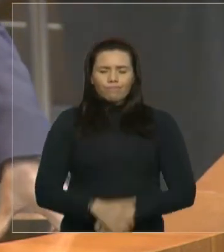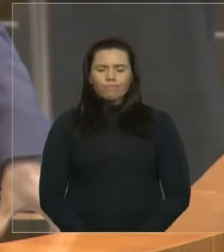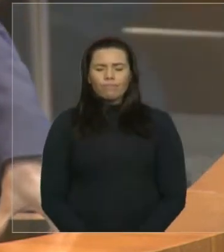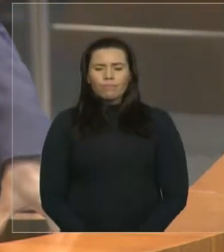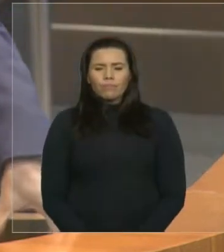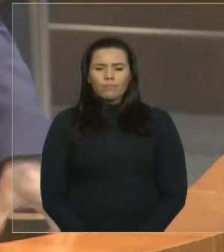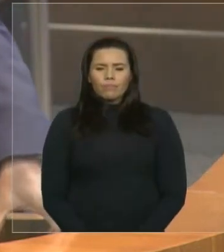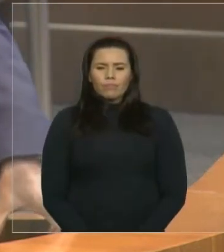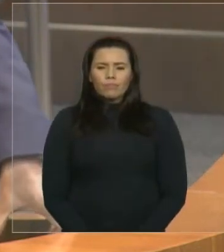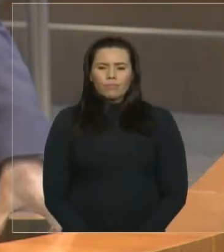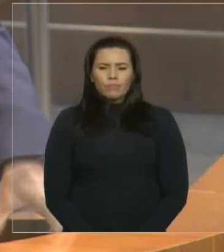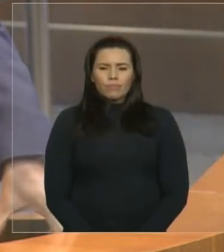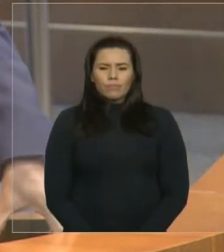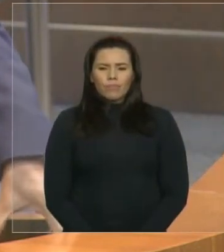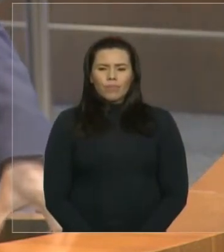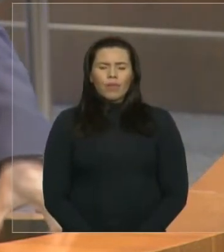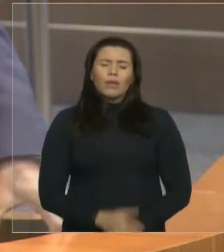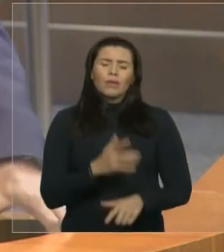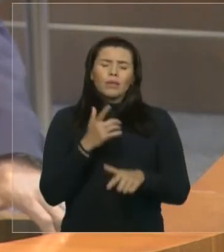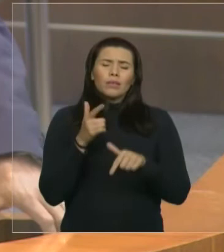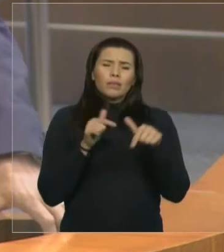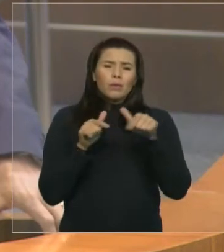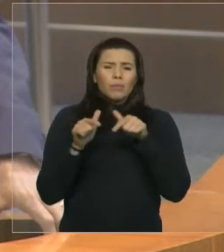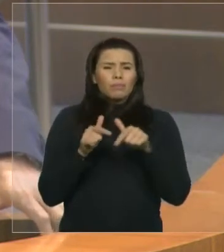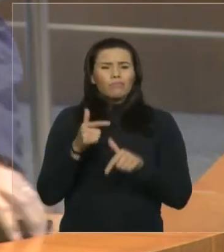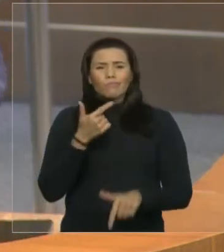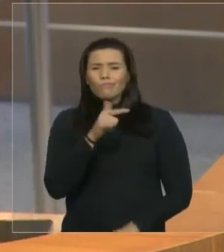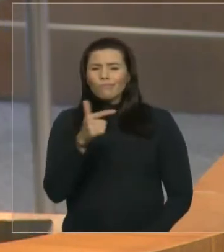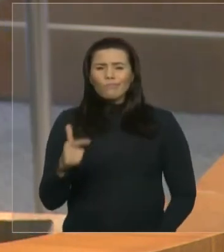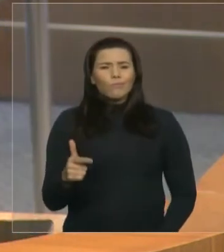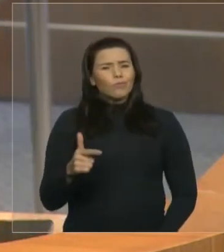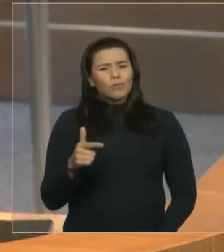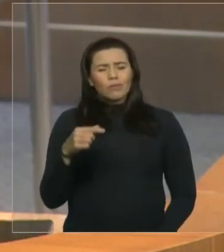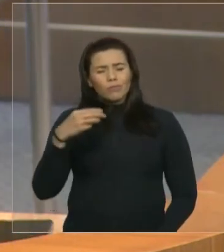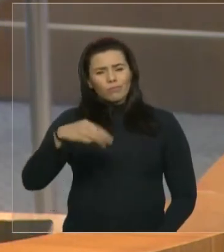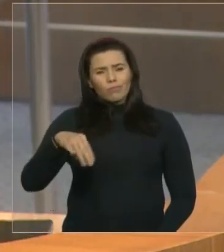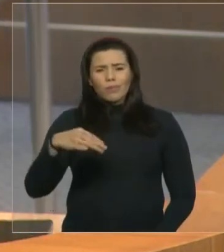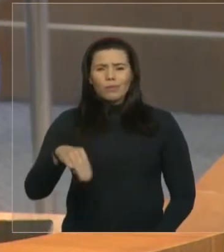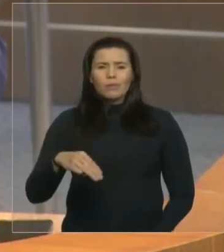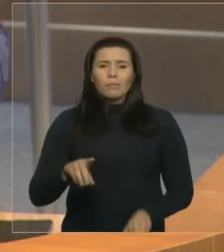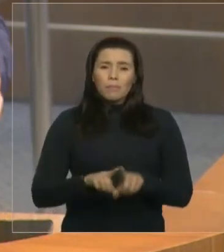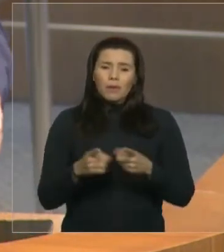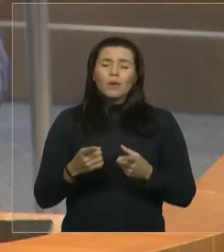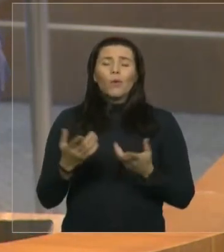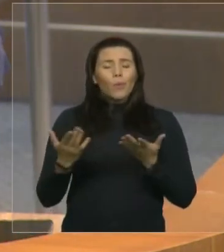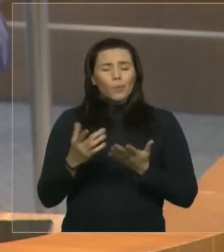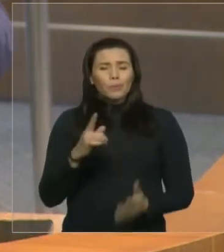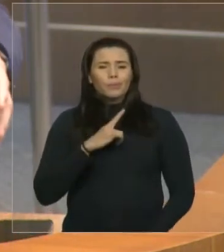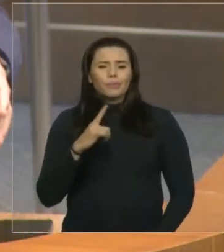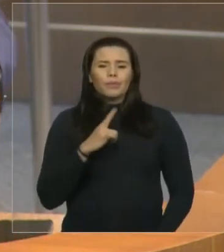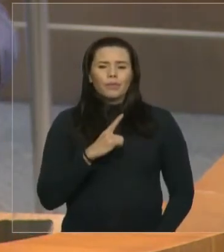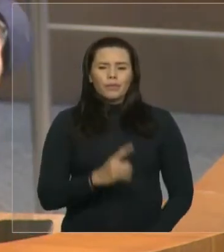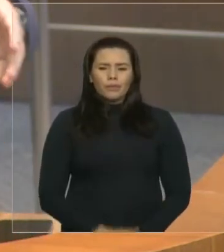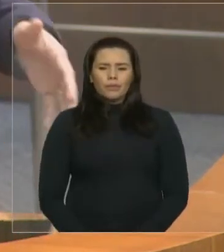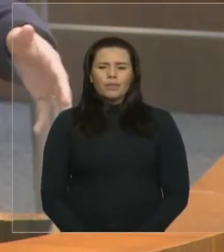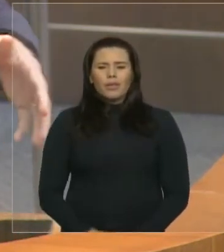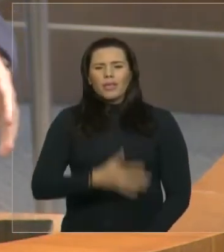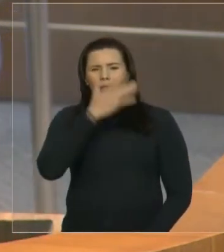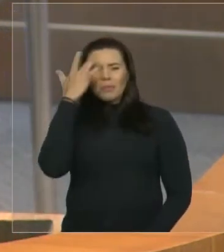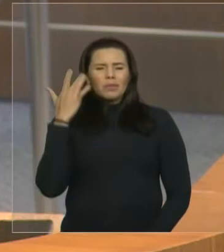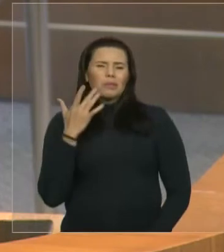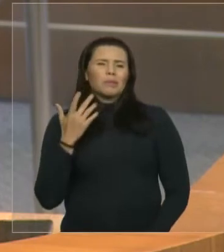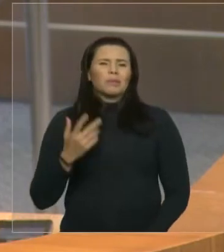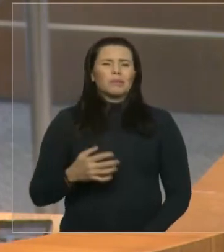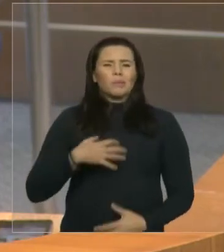tinham no Maranhão, e que hoje tem, e que vão continuar avançando. Esse tipo de discurso, de ódio, de apontar o